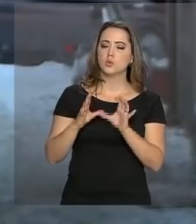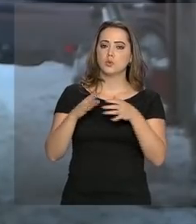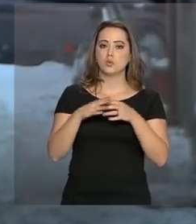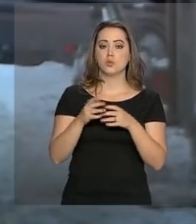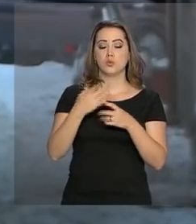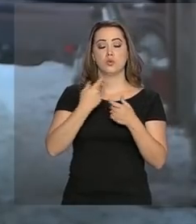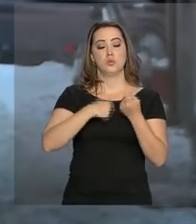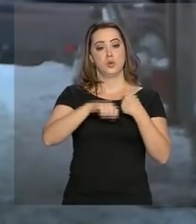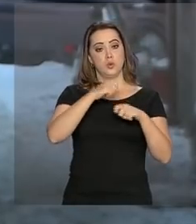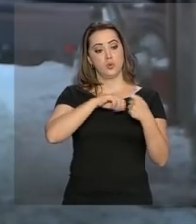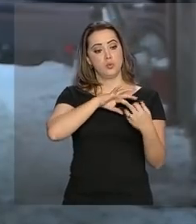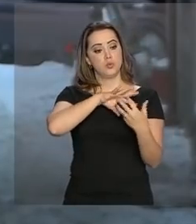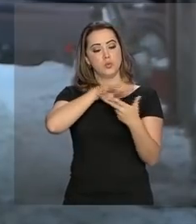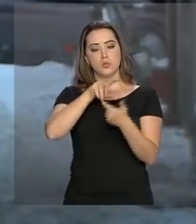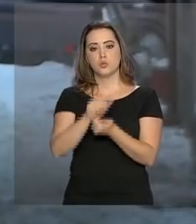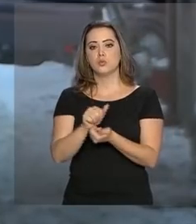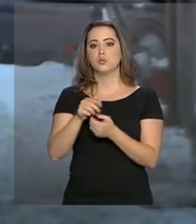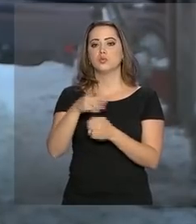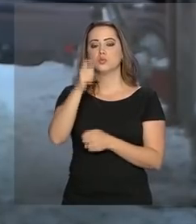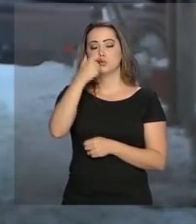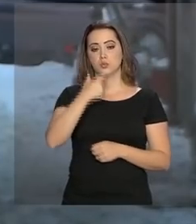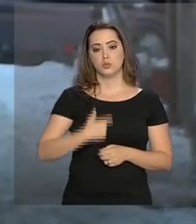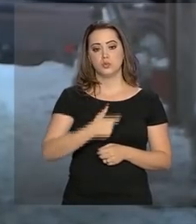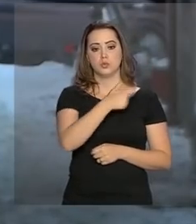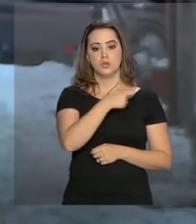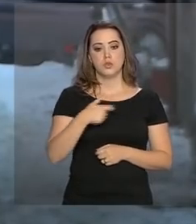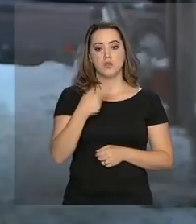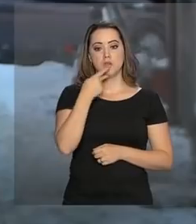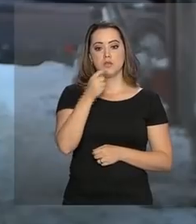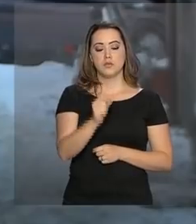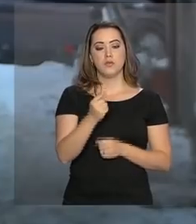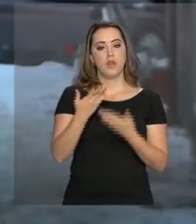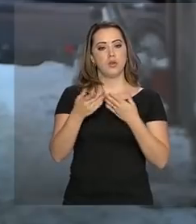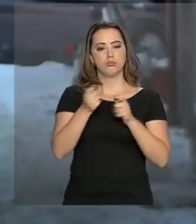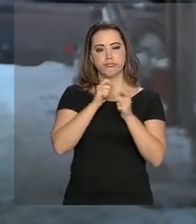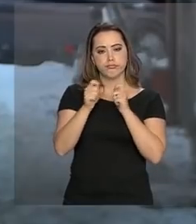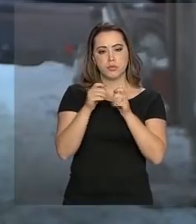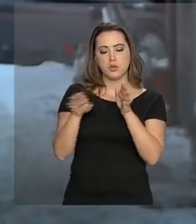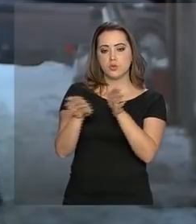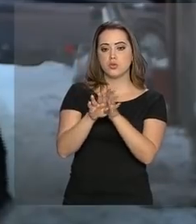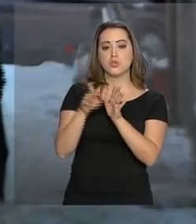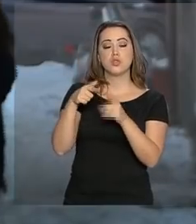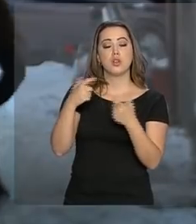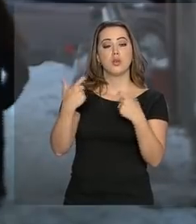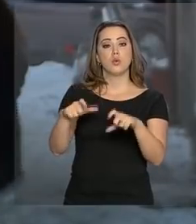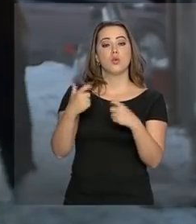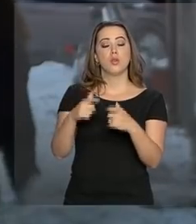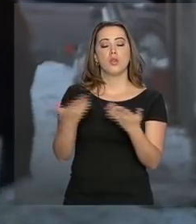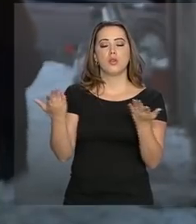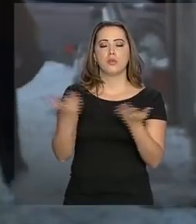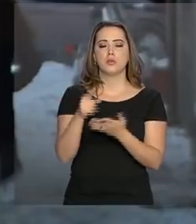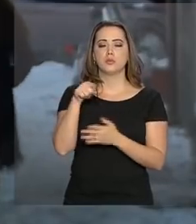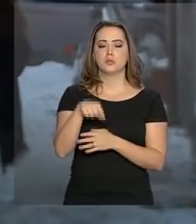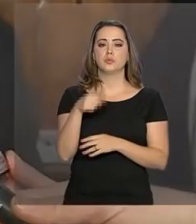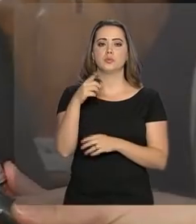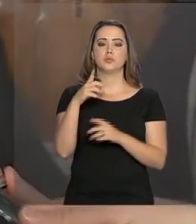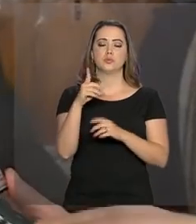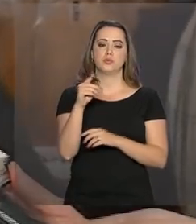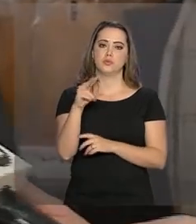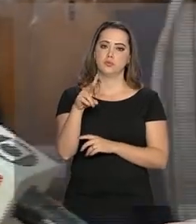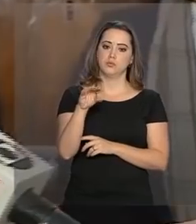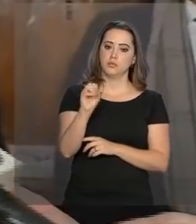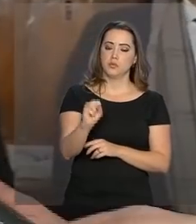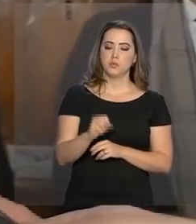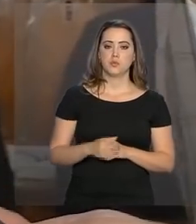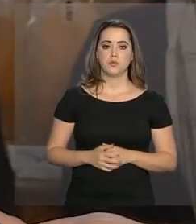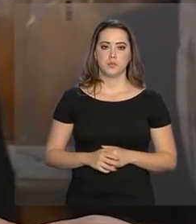Econômico Mundial em Davos, na Suíça. E ele falou com a imprensa ao chegar no hotel onde está hospedado aqui em Davos. Nós